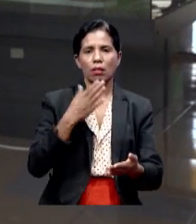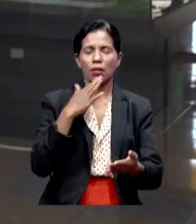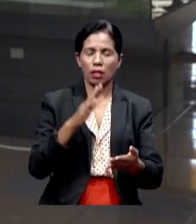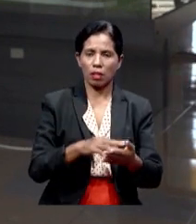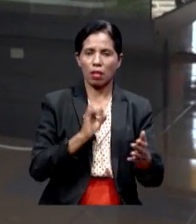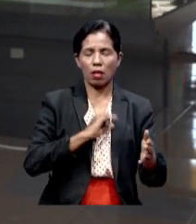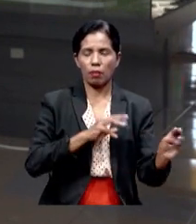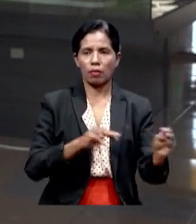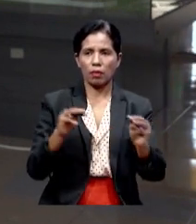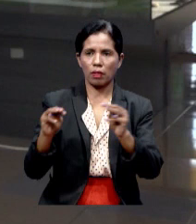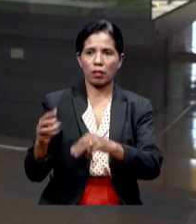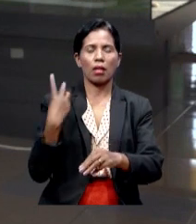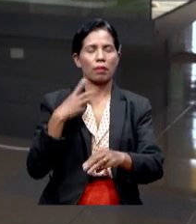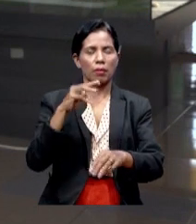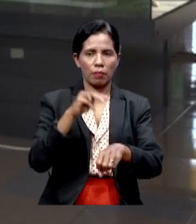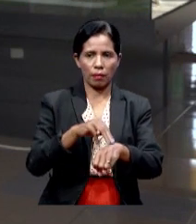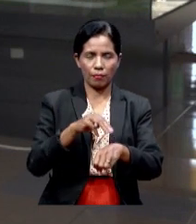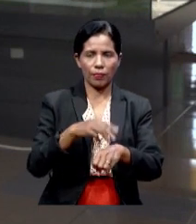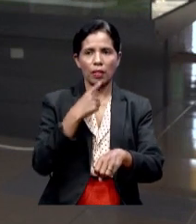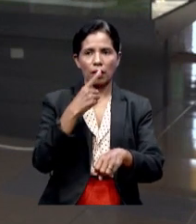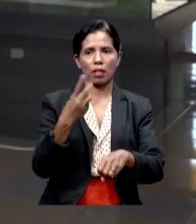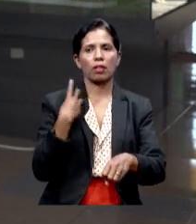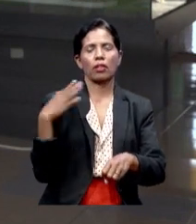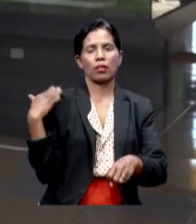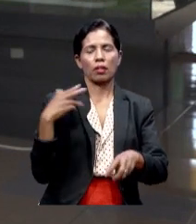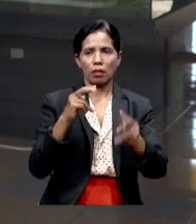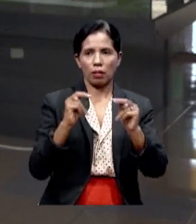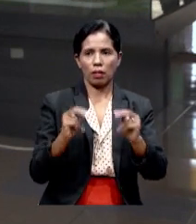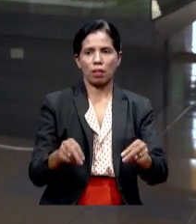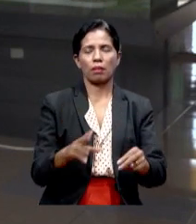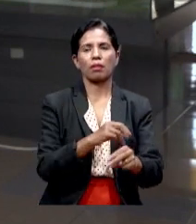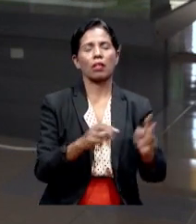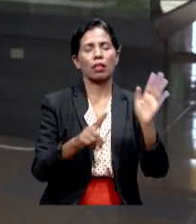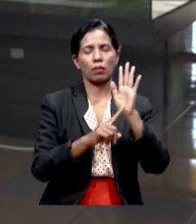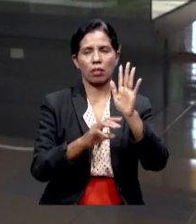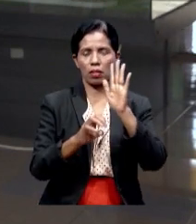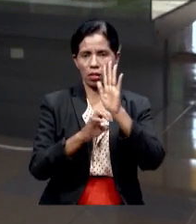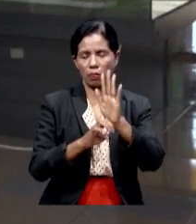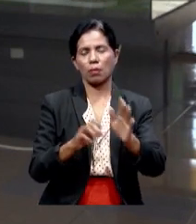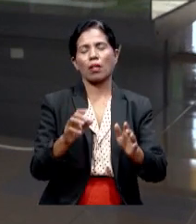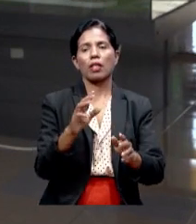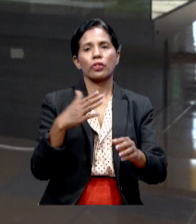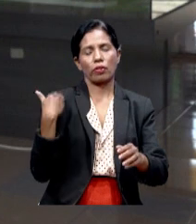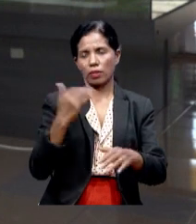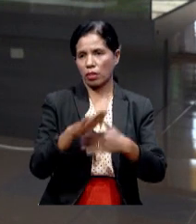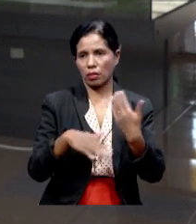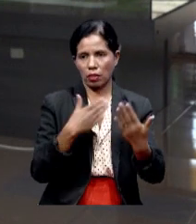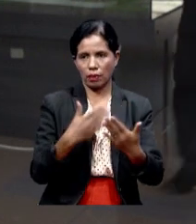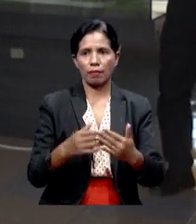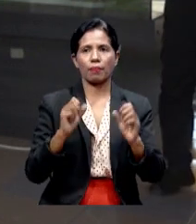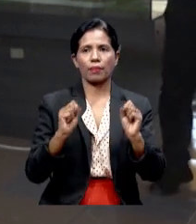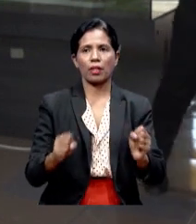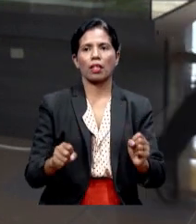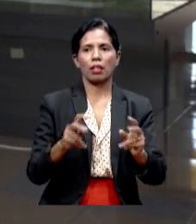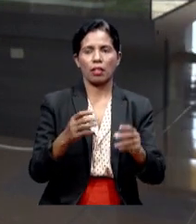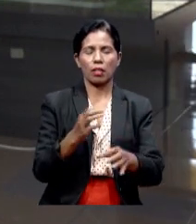e evangelho momento a mitir missa cardial dia sane ita foi sai precisa sair rule model ba foi sai sira selo como be wahira tu sair rule model ma selo ita